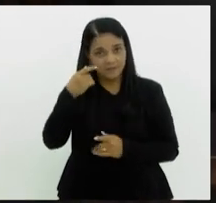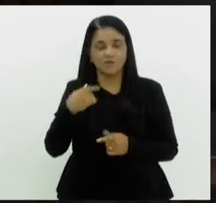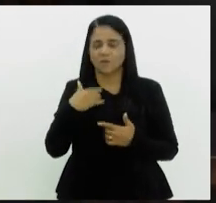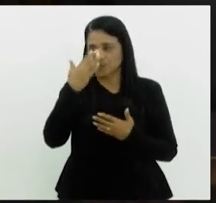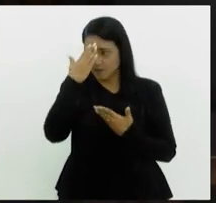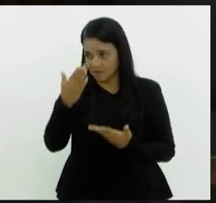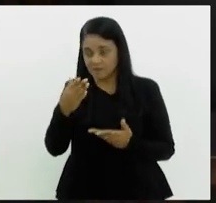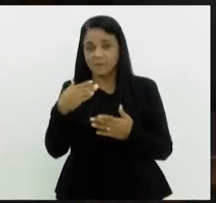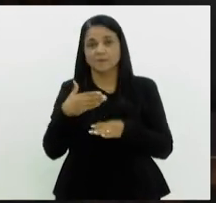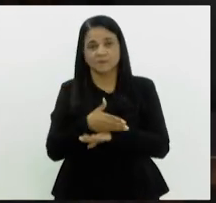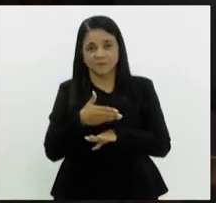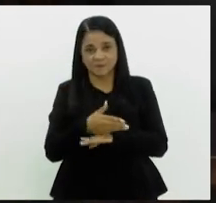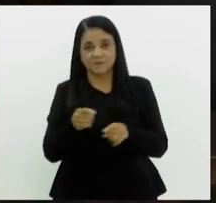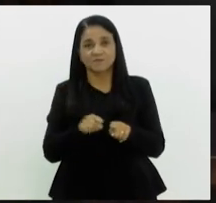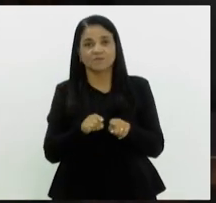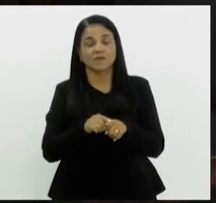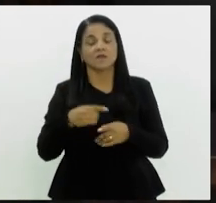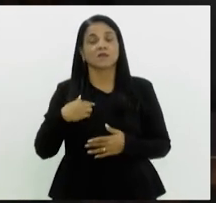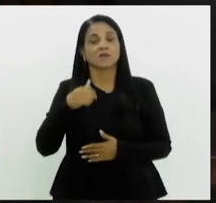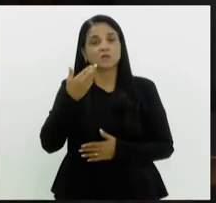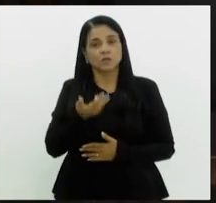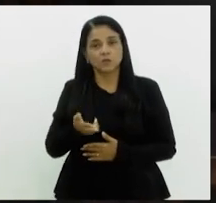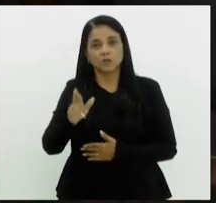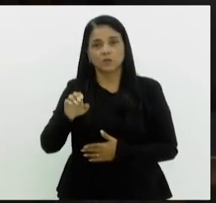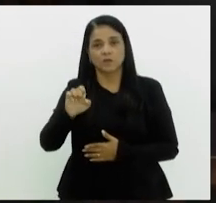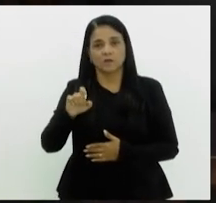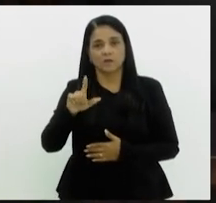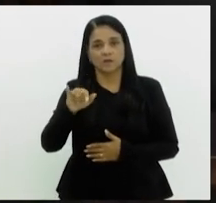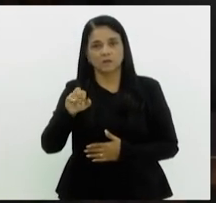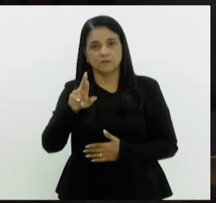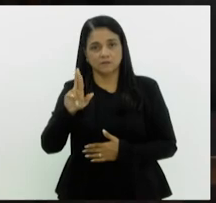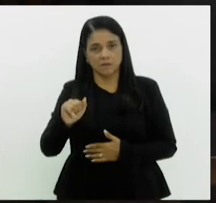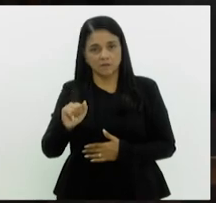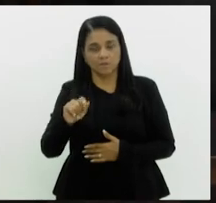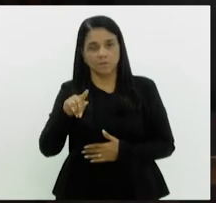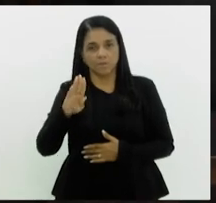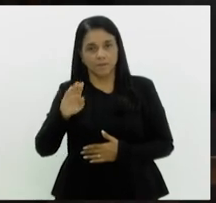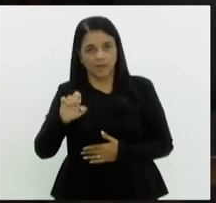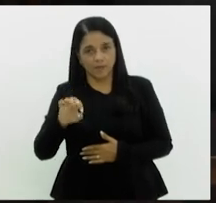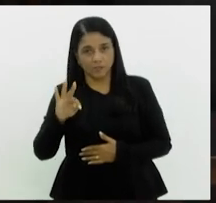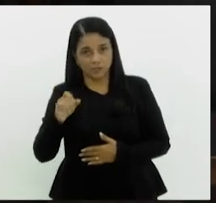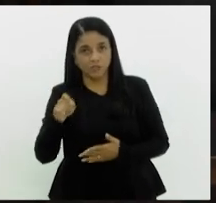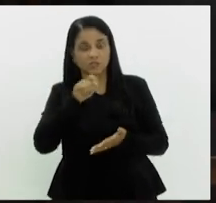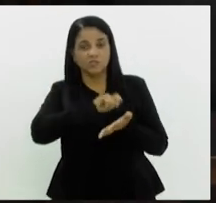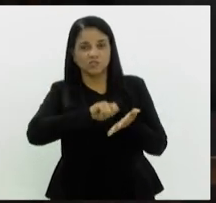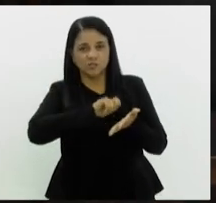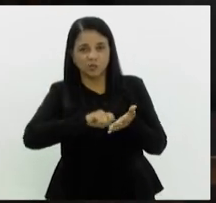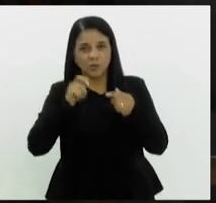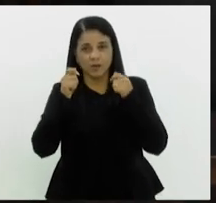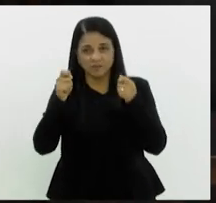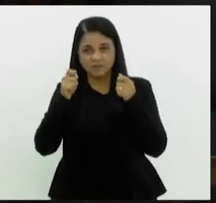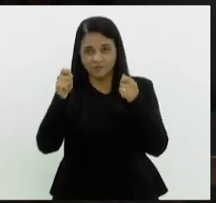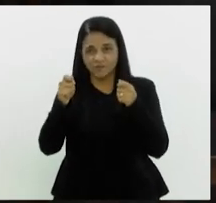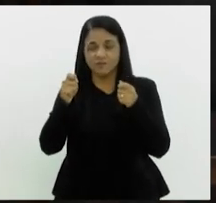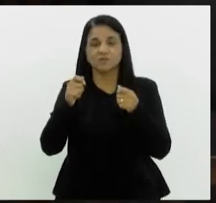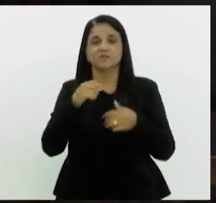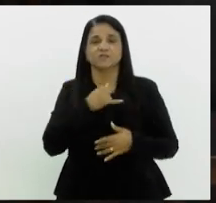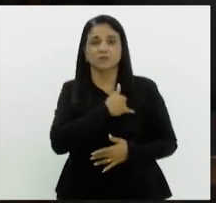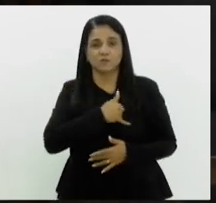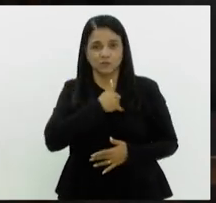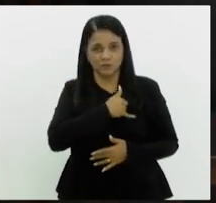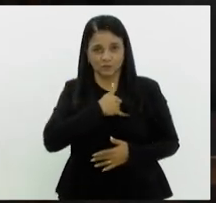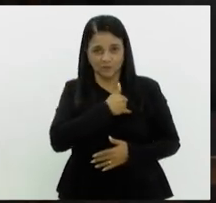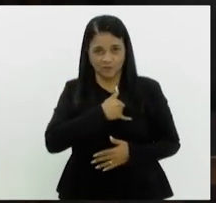Da doutora Elizabeth Nascimento, ativista, professora, escritora de São João de Meriti.